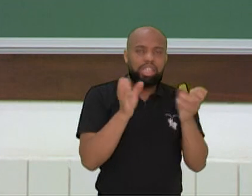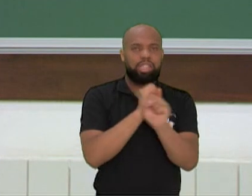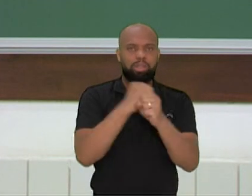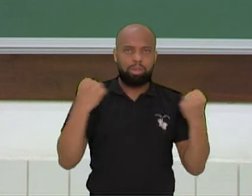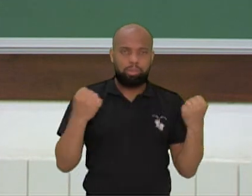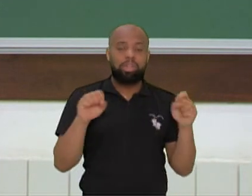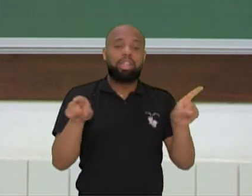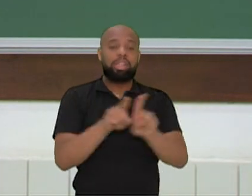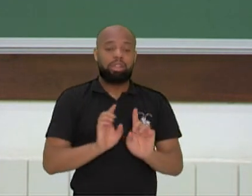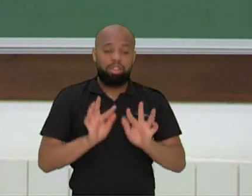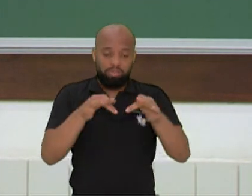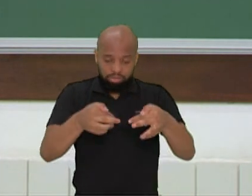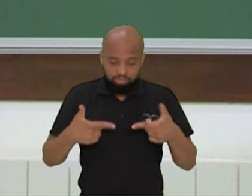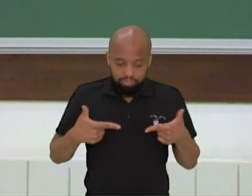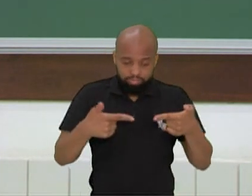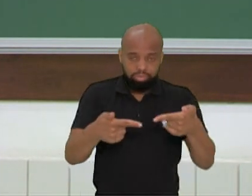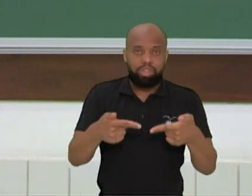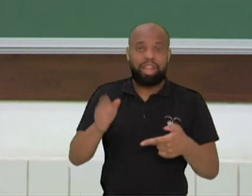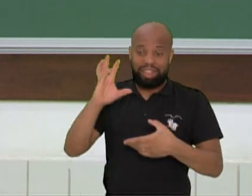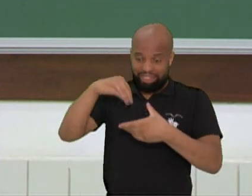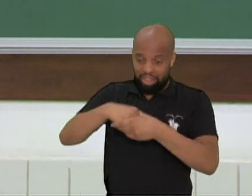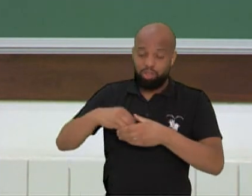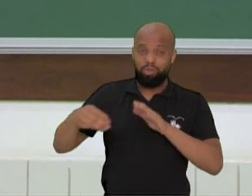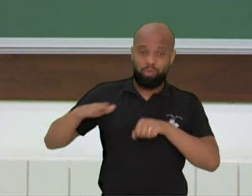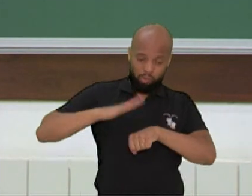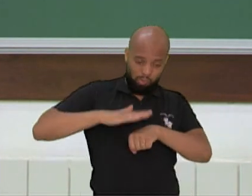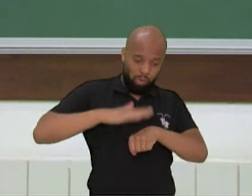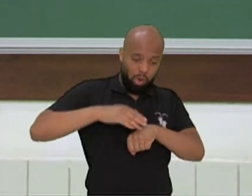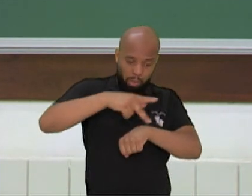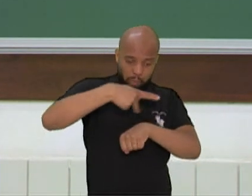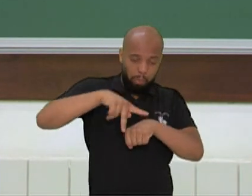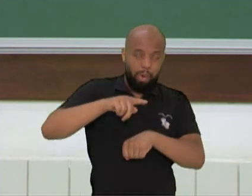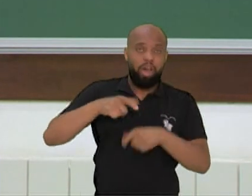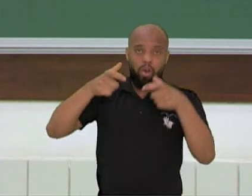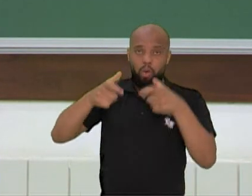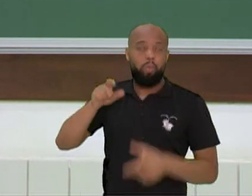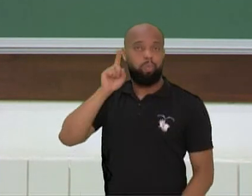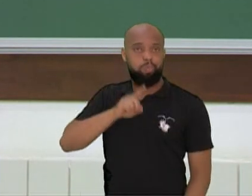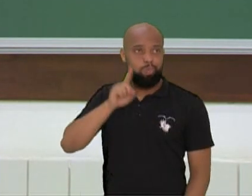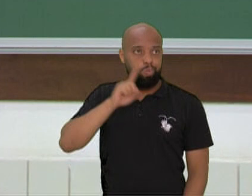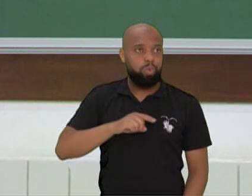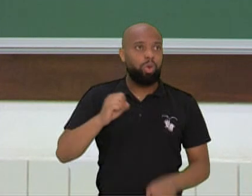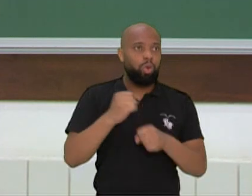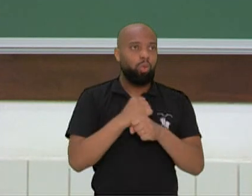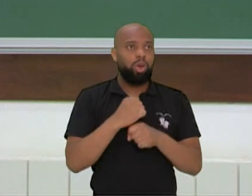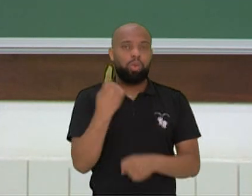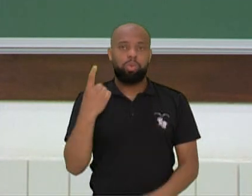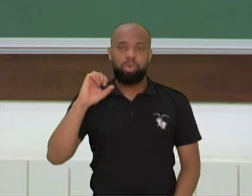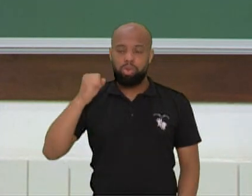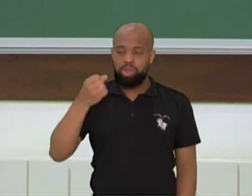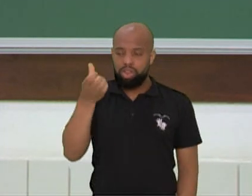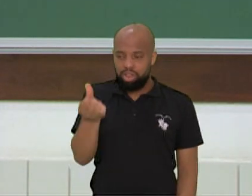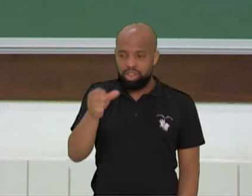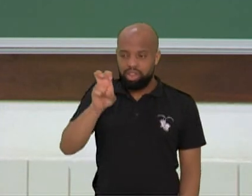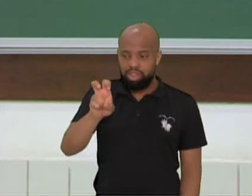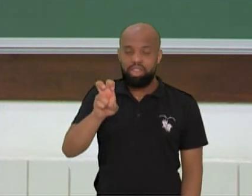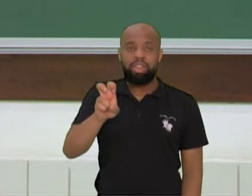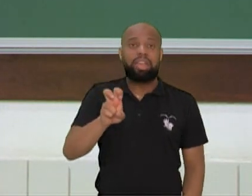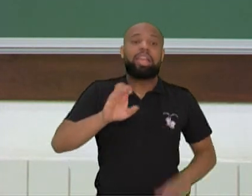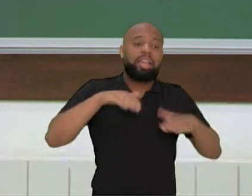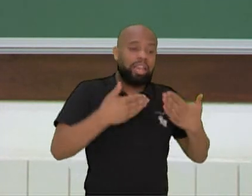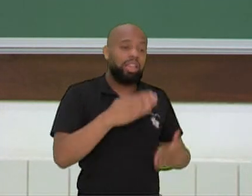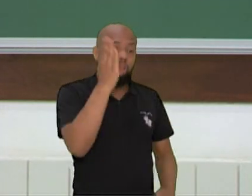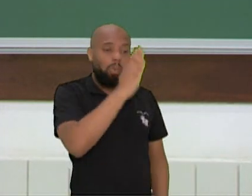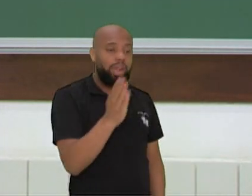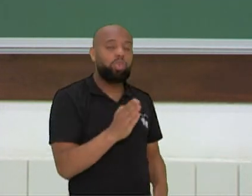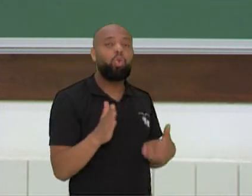Civil Americana, com a subsequente abolição da escravidão nesse país, em 1865, fizeram o Brasil o último